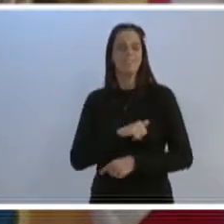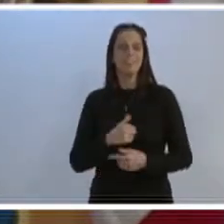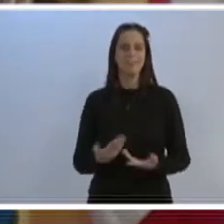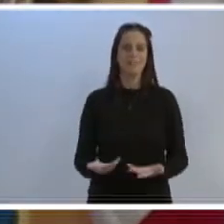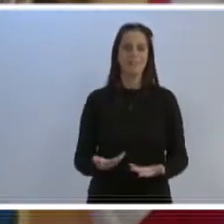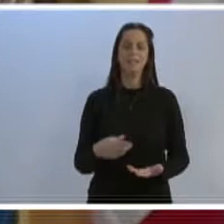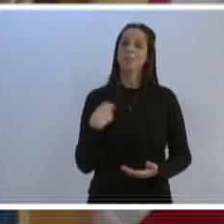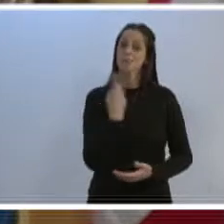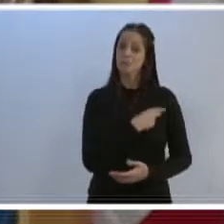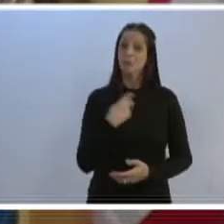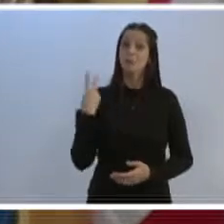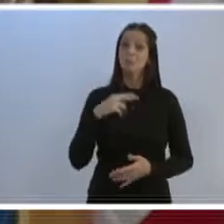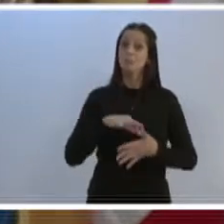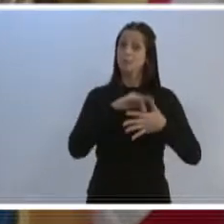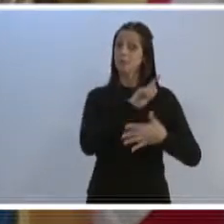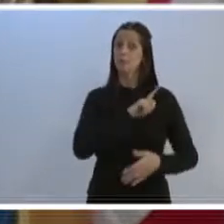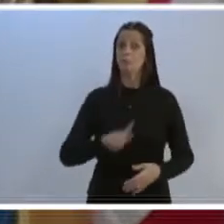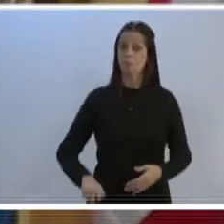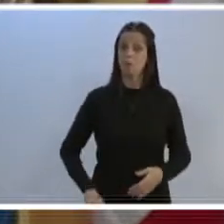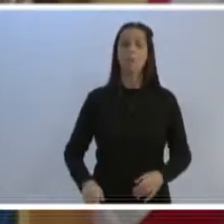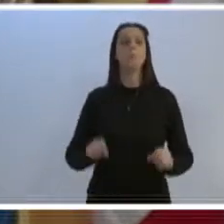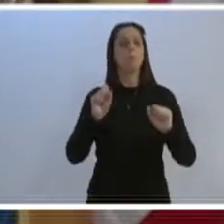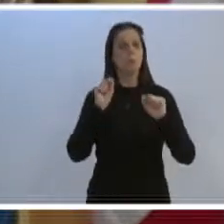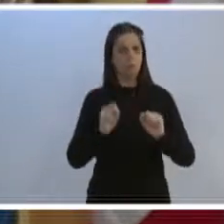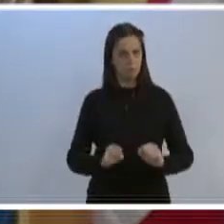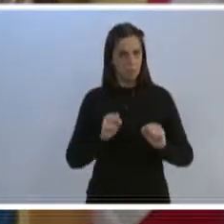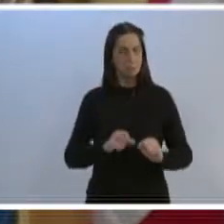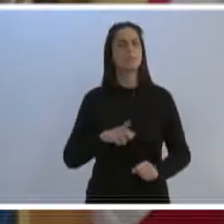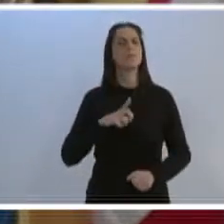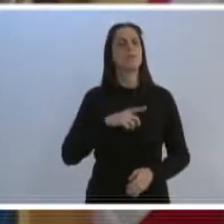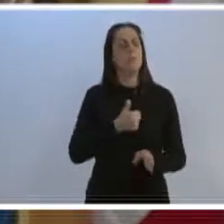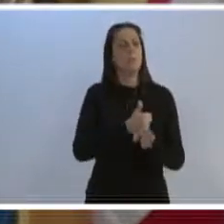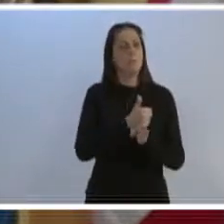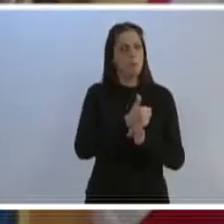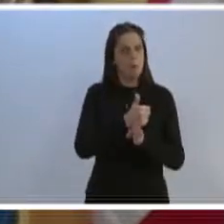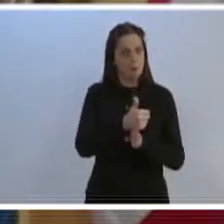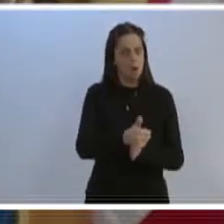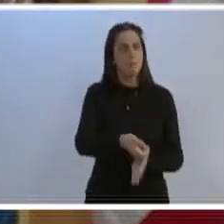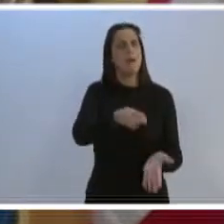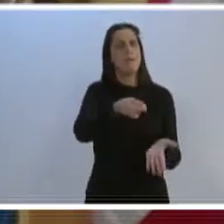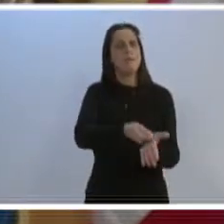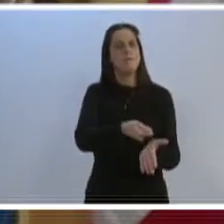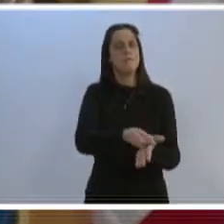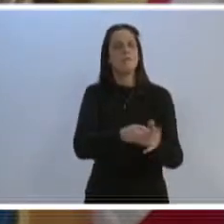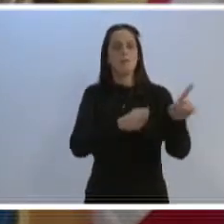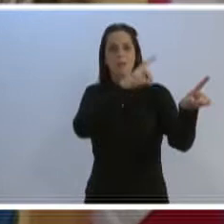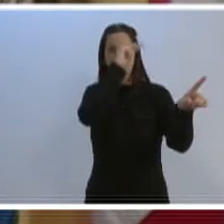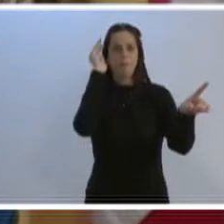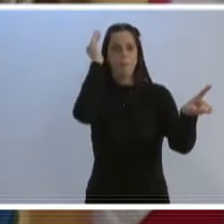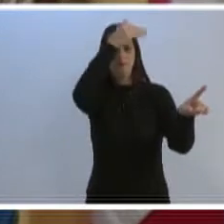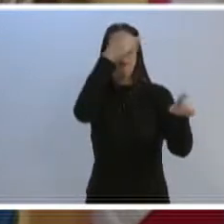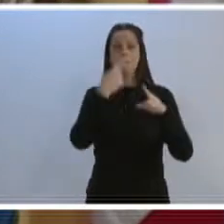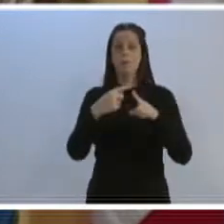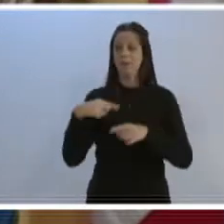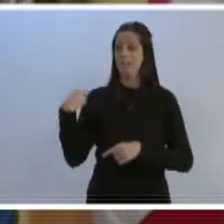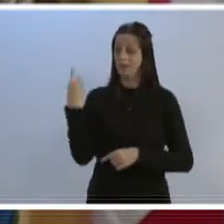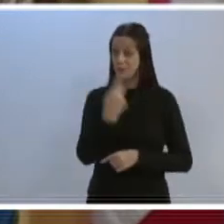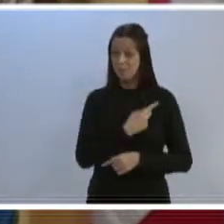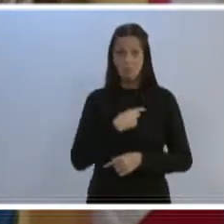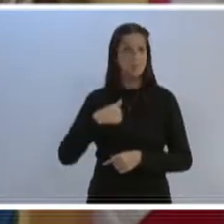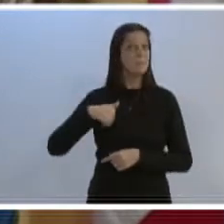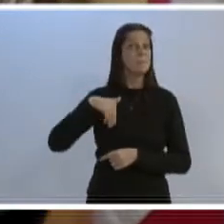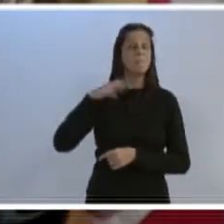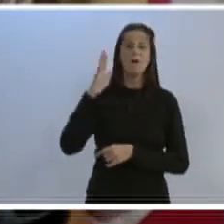vereadores líder do governo podemos e temos moral para fazer essa exigência porque nós fomos à câmara que mais economizou na história